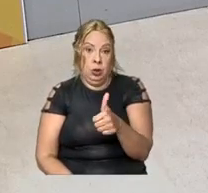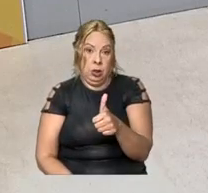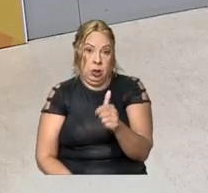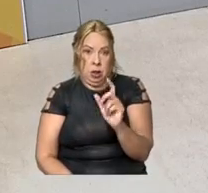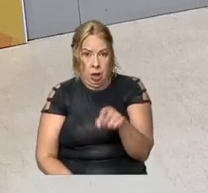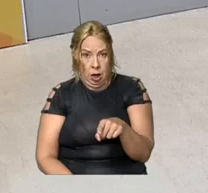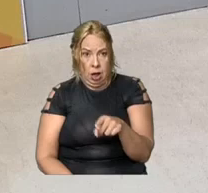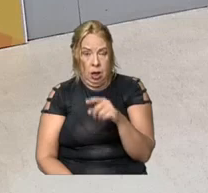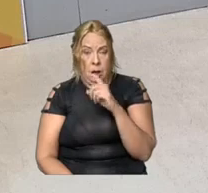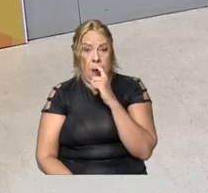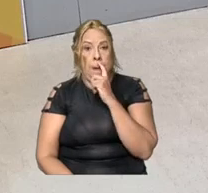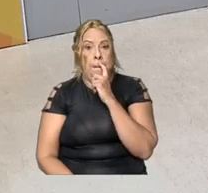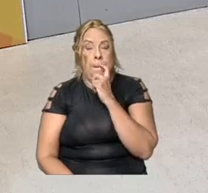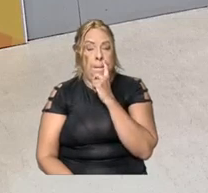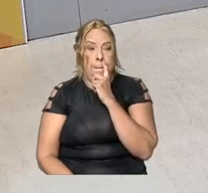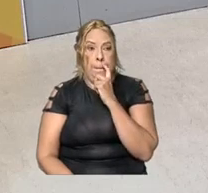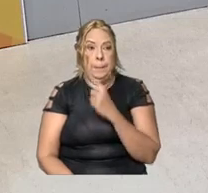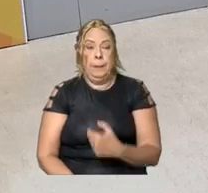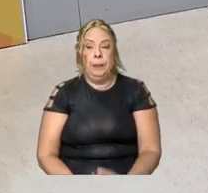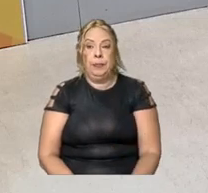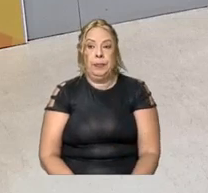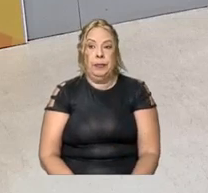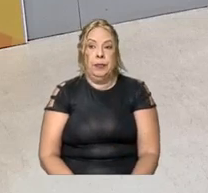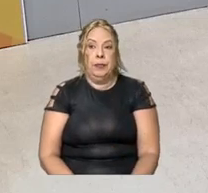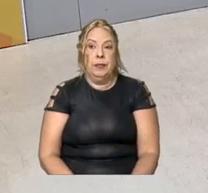número 11, decide.